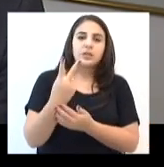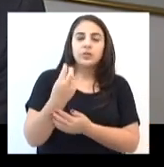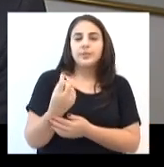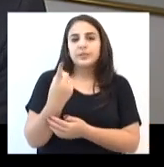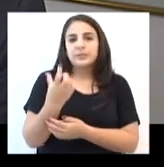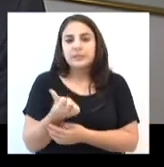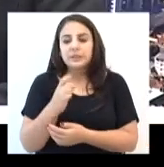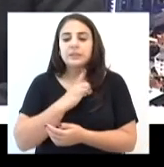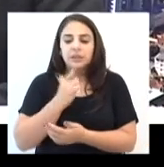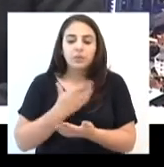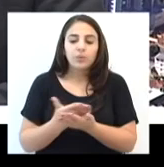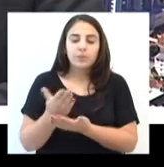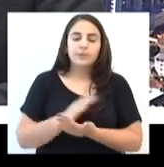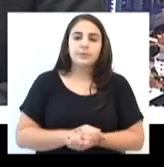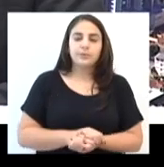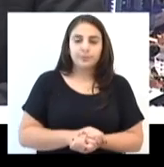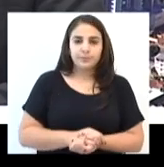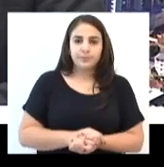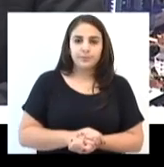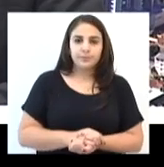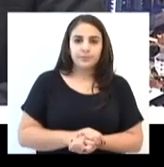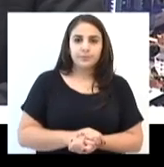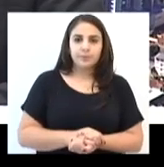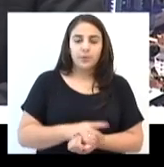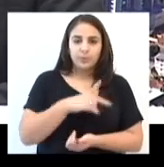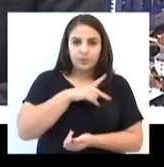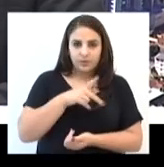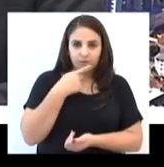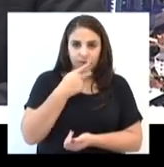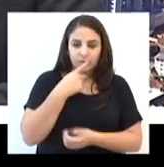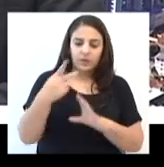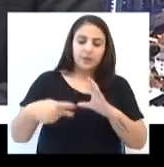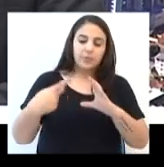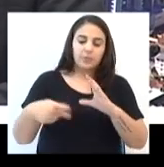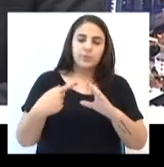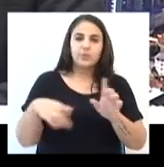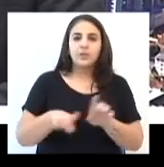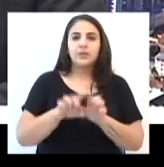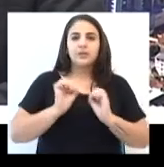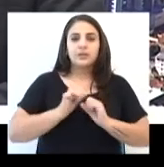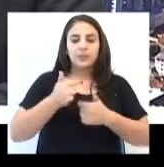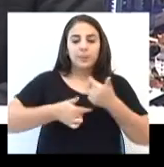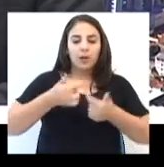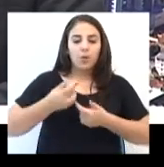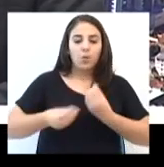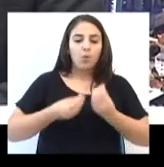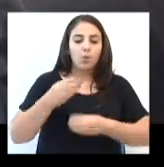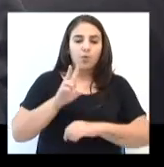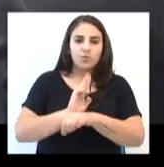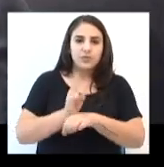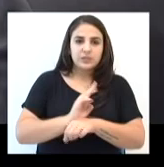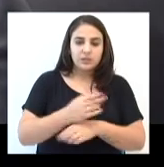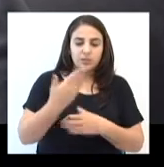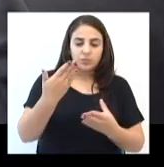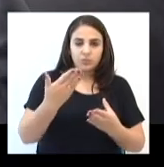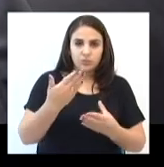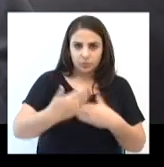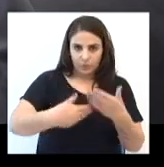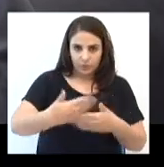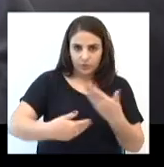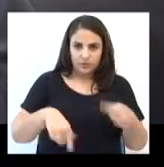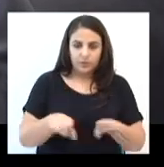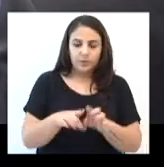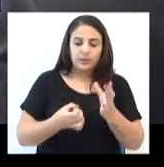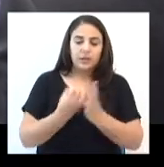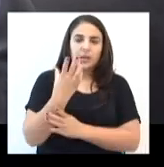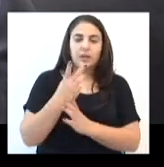possa ter o seu início. O presidente disse que a Câmara de Vereadores vai atuar como fiscal do processo. Para isso, será criada em